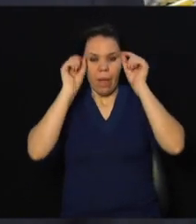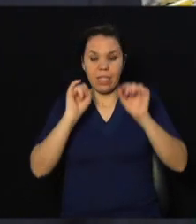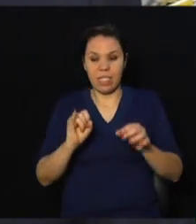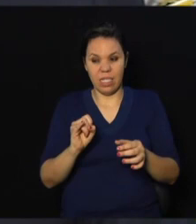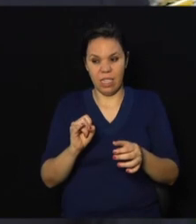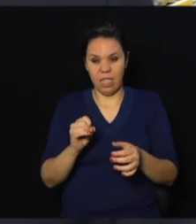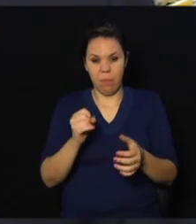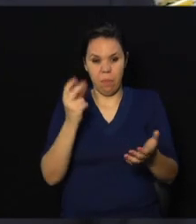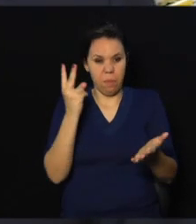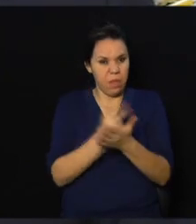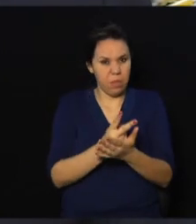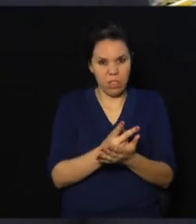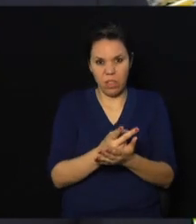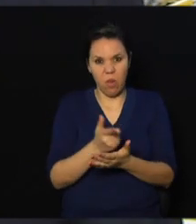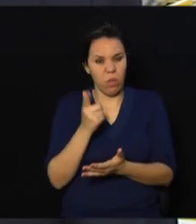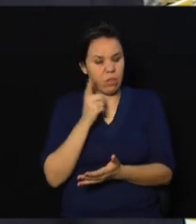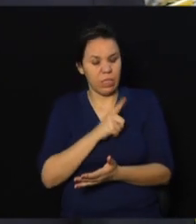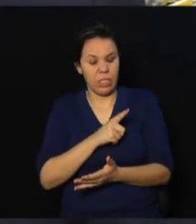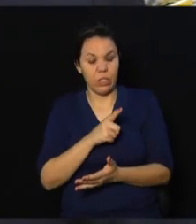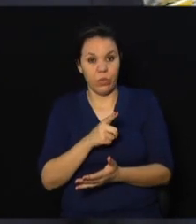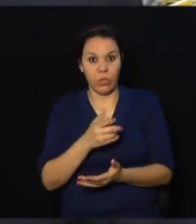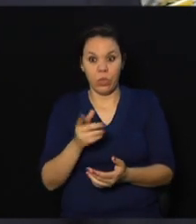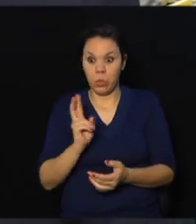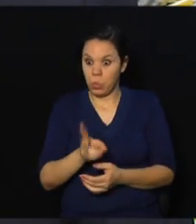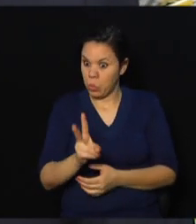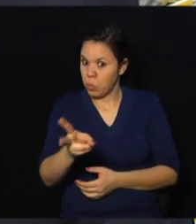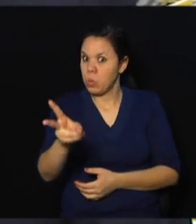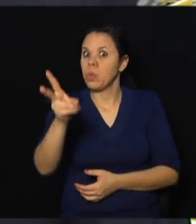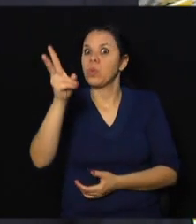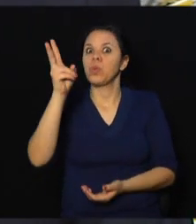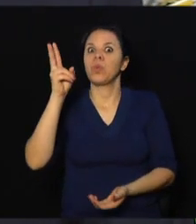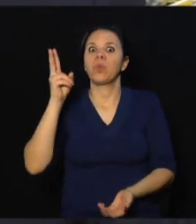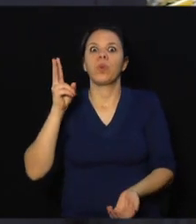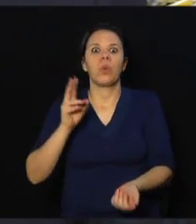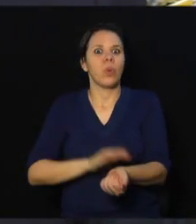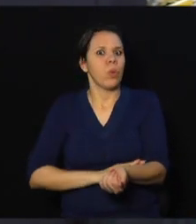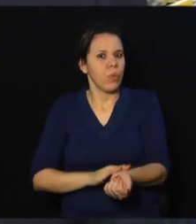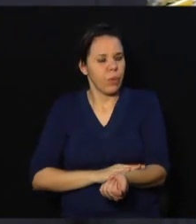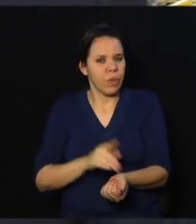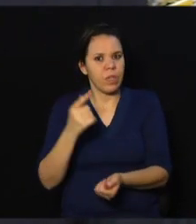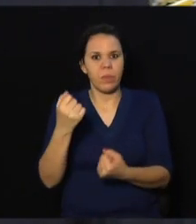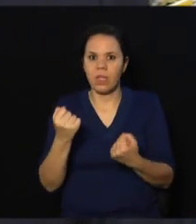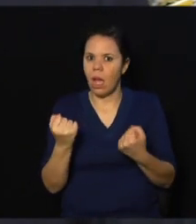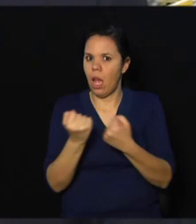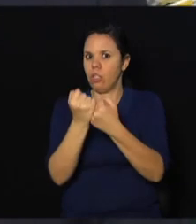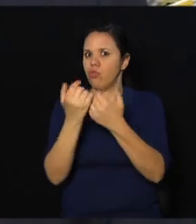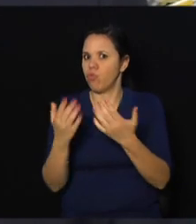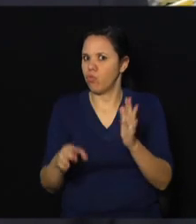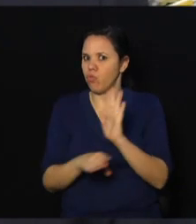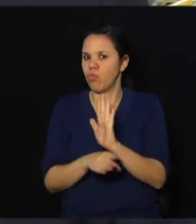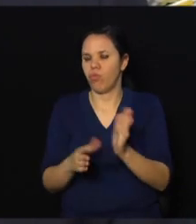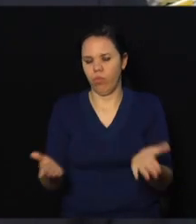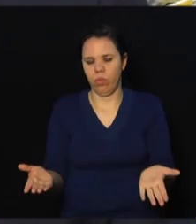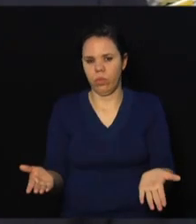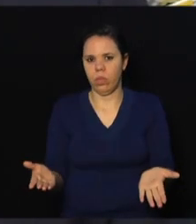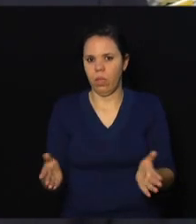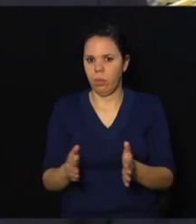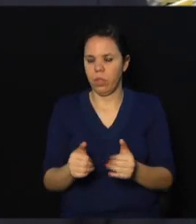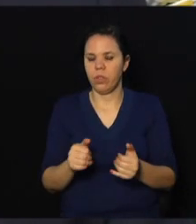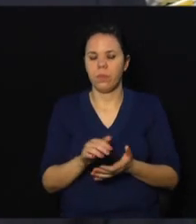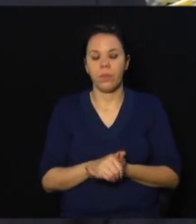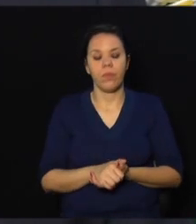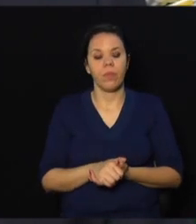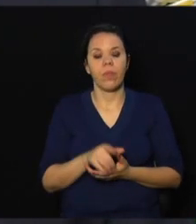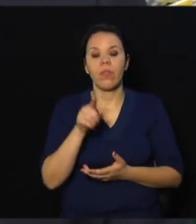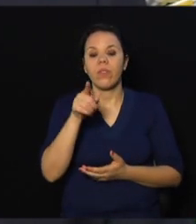não te relaxa, isso te mantém em nível de estresse muito alto, é importante e ajuda. Ajuda é sempre importante. Agora, assim, pelo que você está falando,